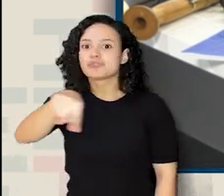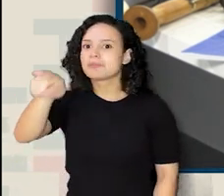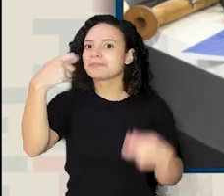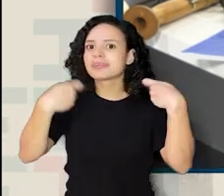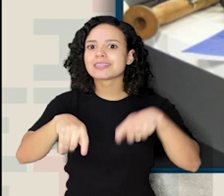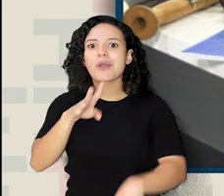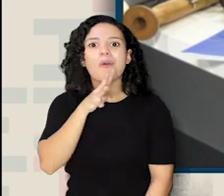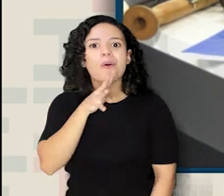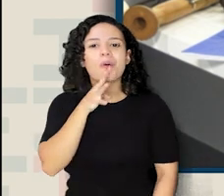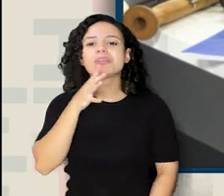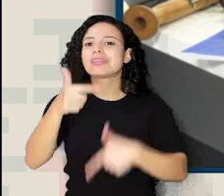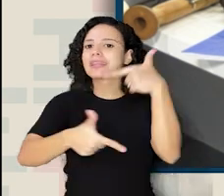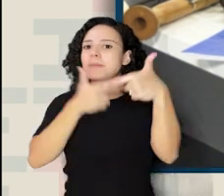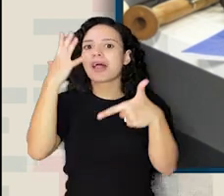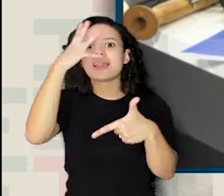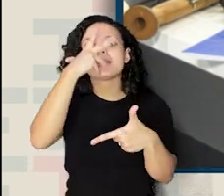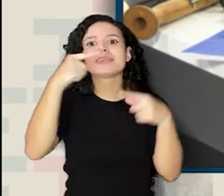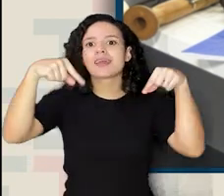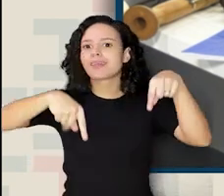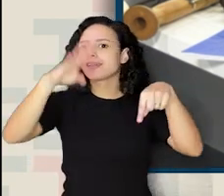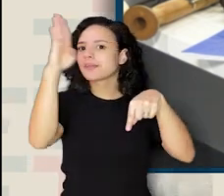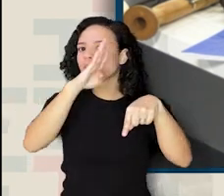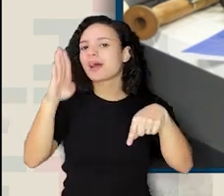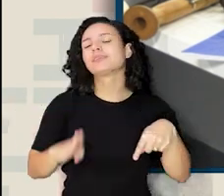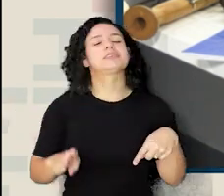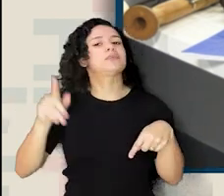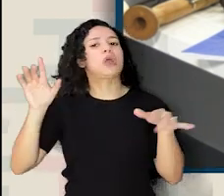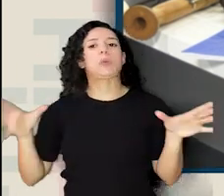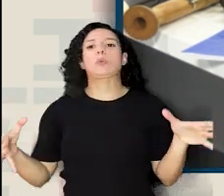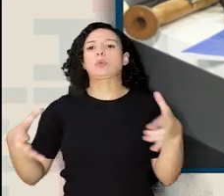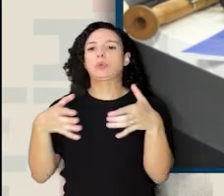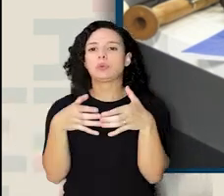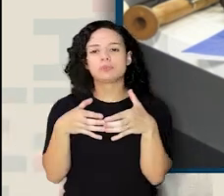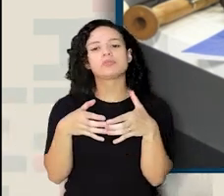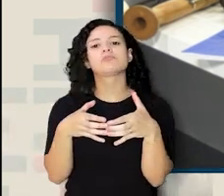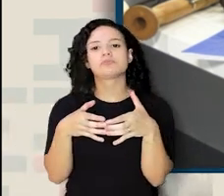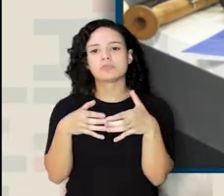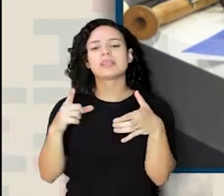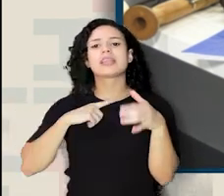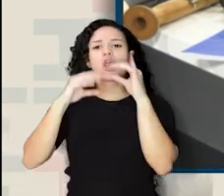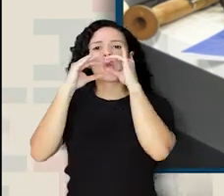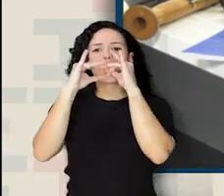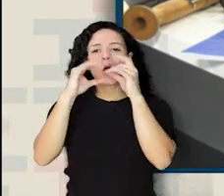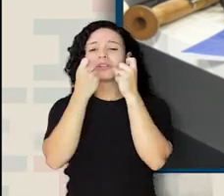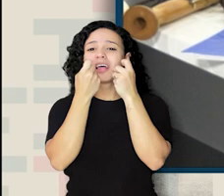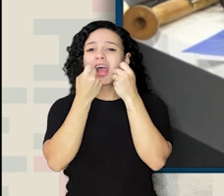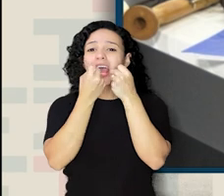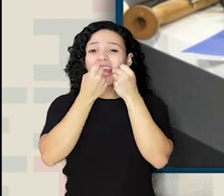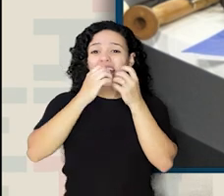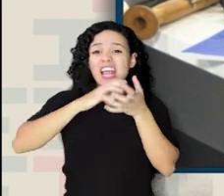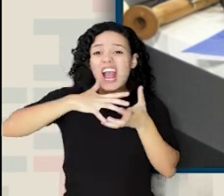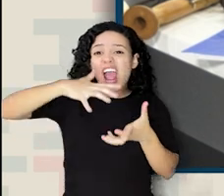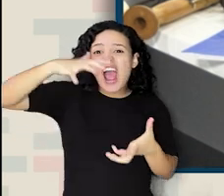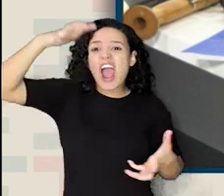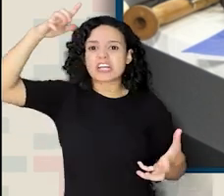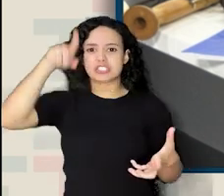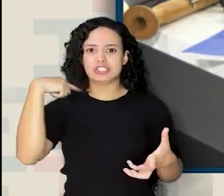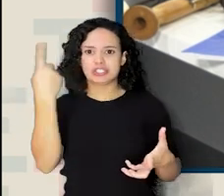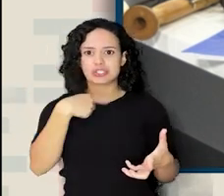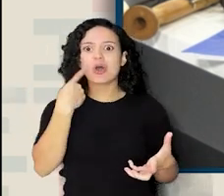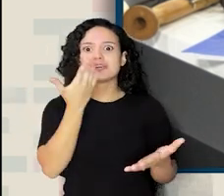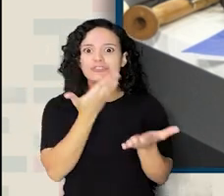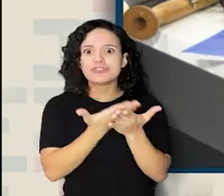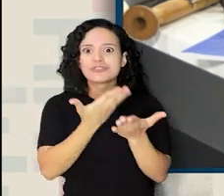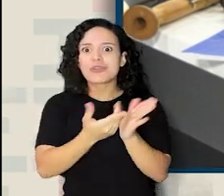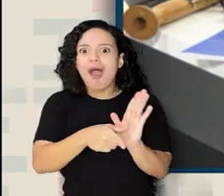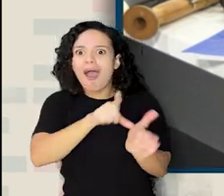Tavares. Vocês têm que conhecer esse trabalho lindo do Brasil, com uma orquestra, inclusive aquelas flautas grandonas que a